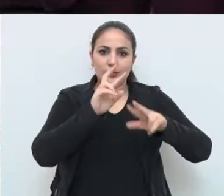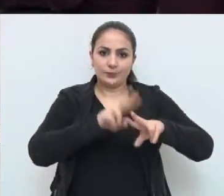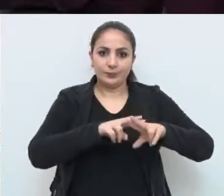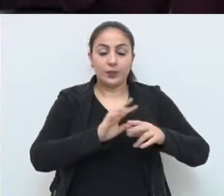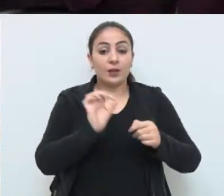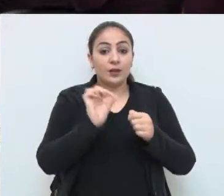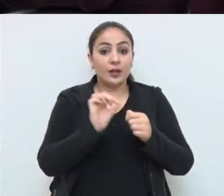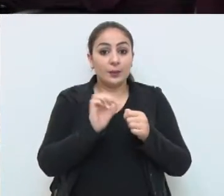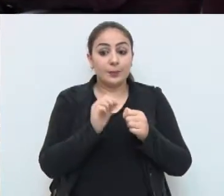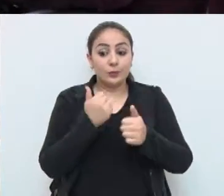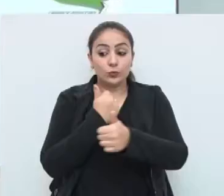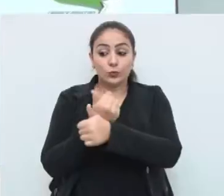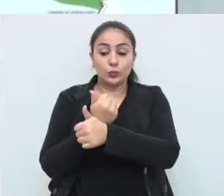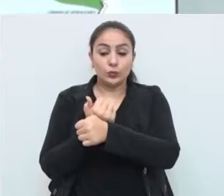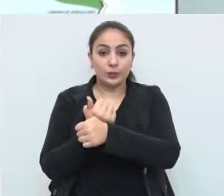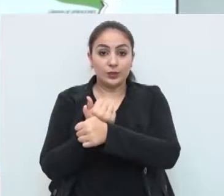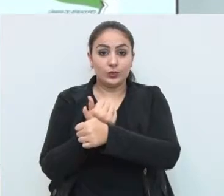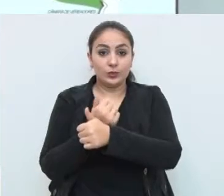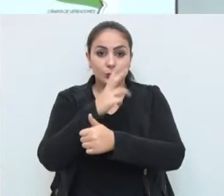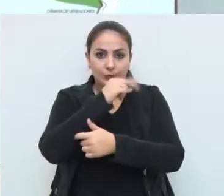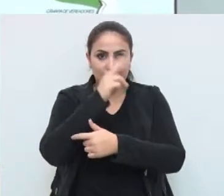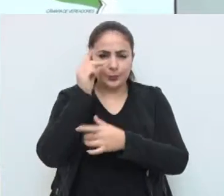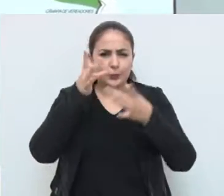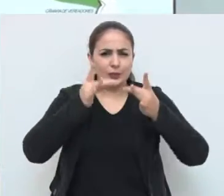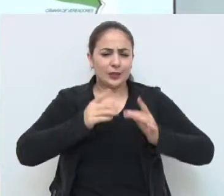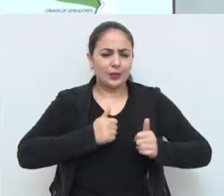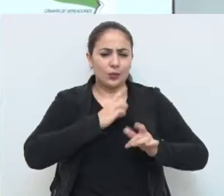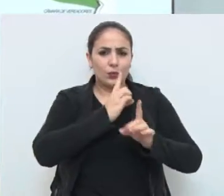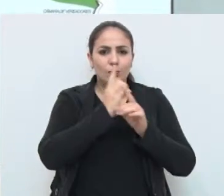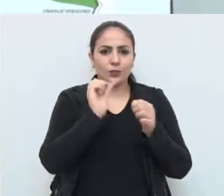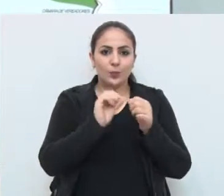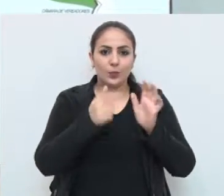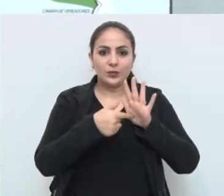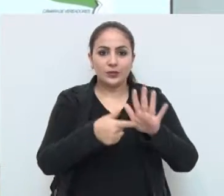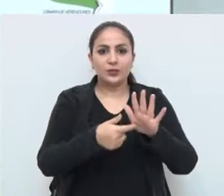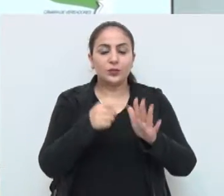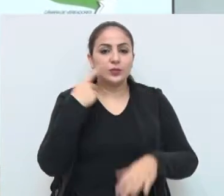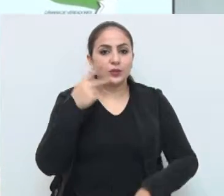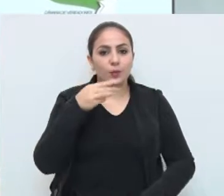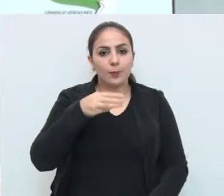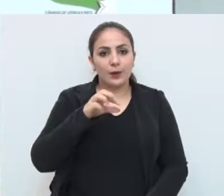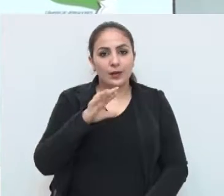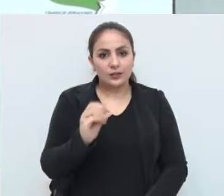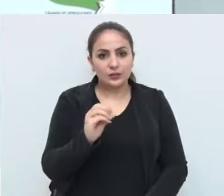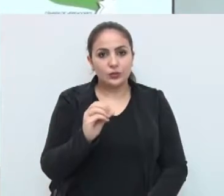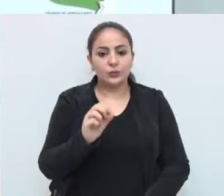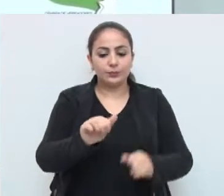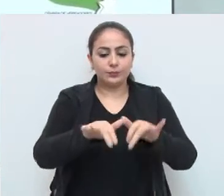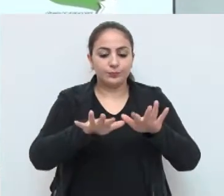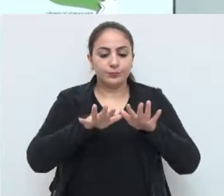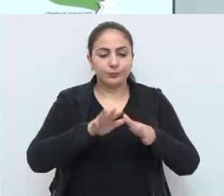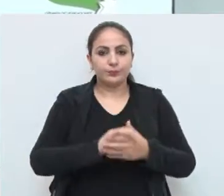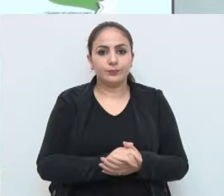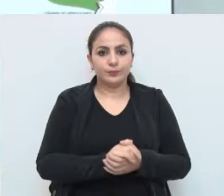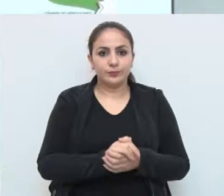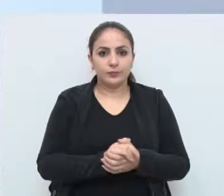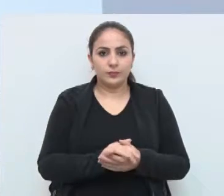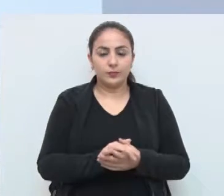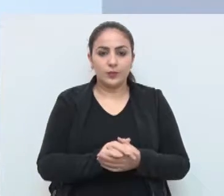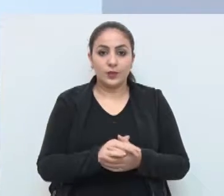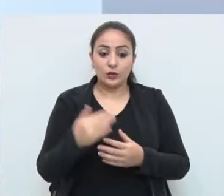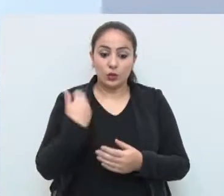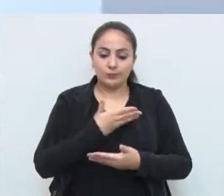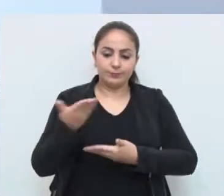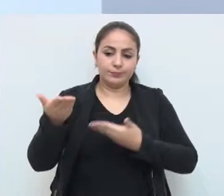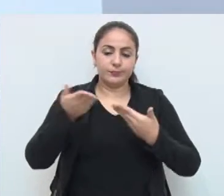divisa com o município. Os detalhes do encontro foram apresentados pelo vereador Márcio Patucci em sessão plenária.